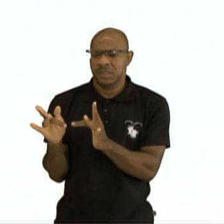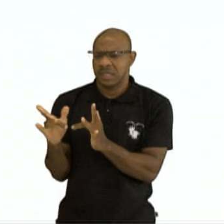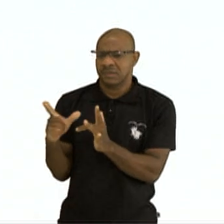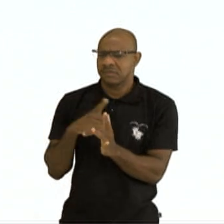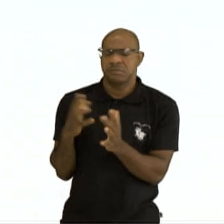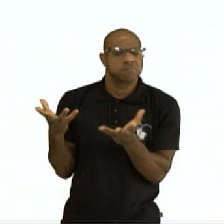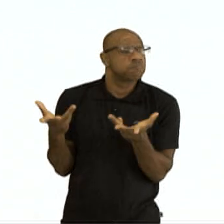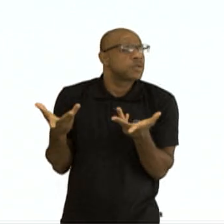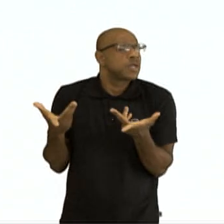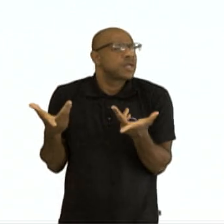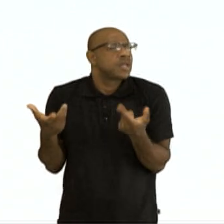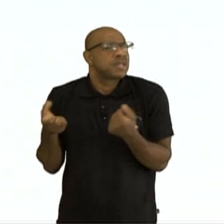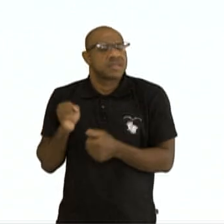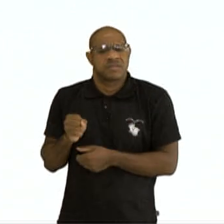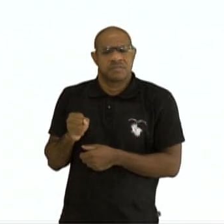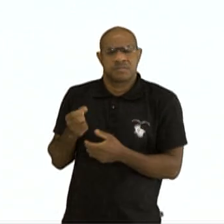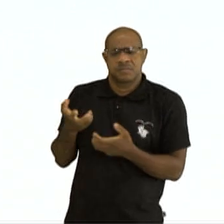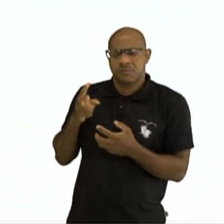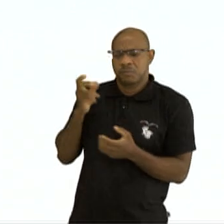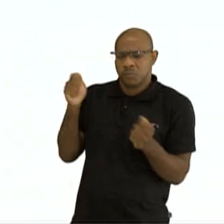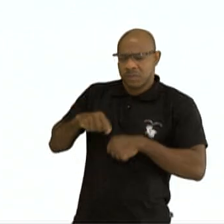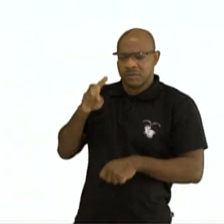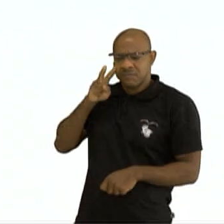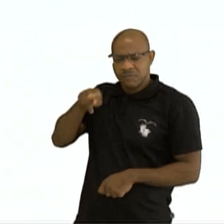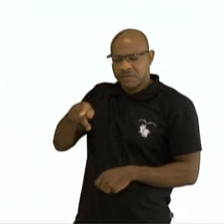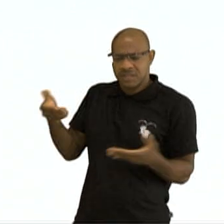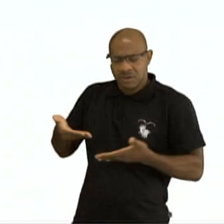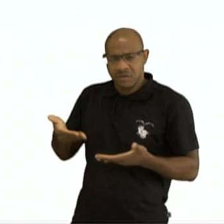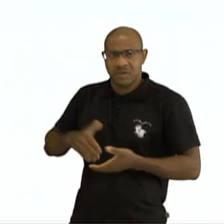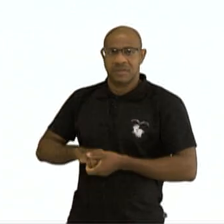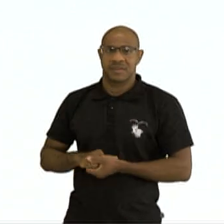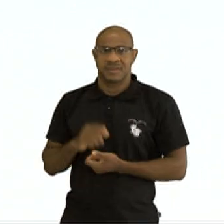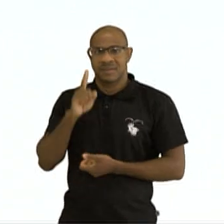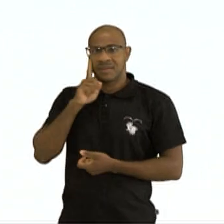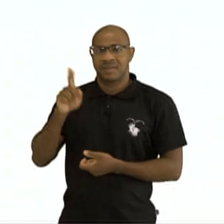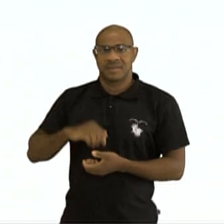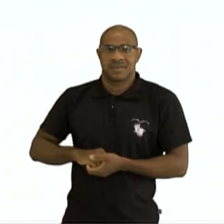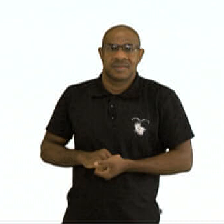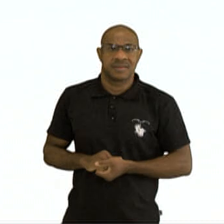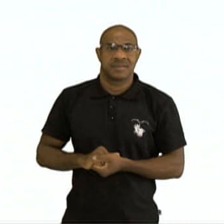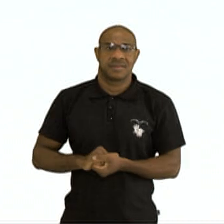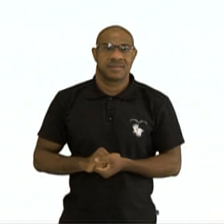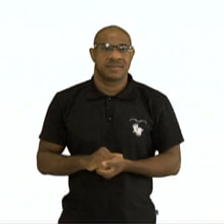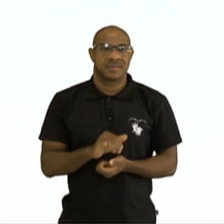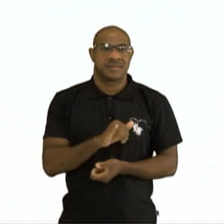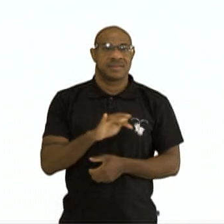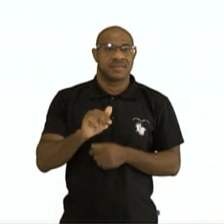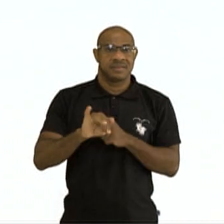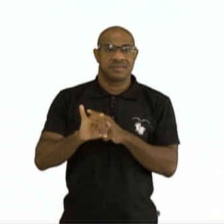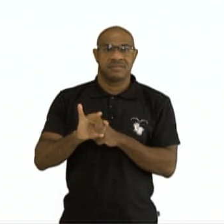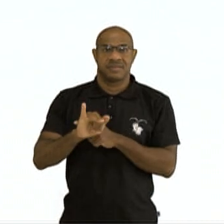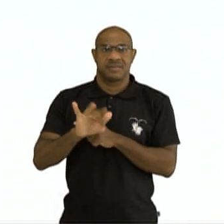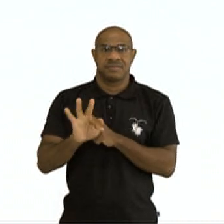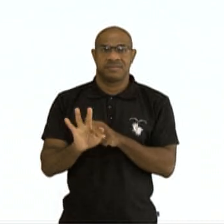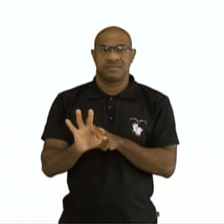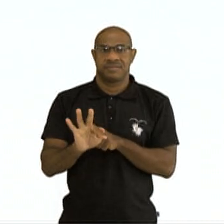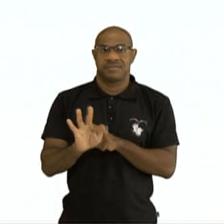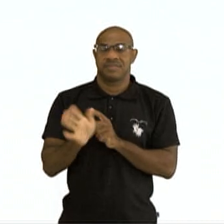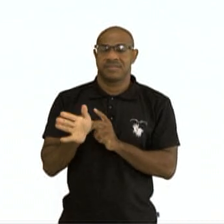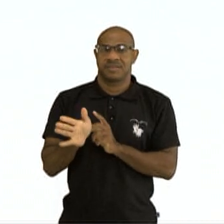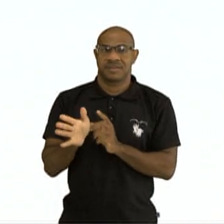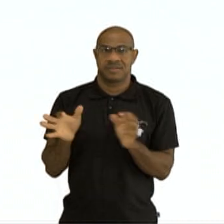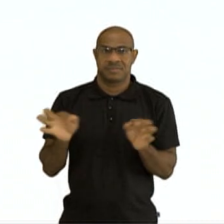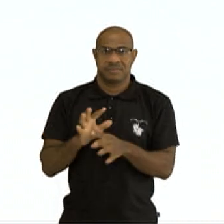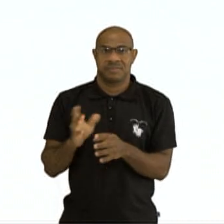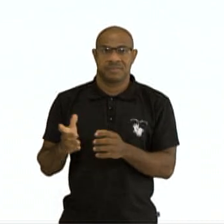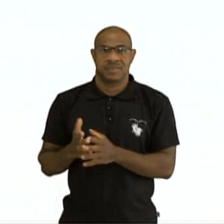maravilhado se ele pudesse ver você agora? Então eu já dei a frase com if. Could está no passado. Verbo auxiliar para indicar habilidades